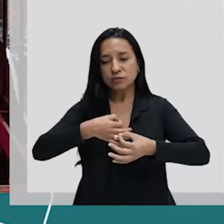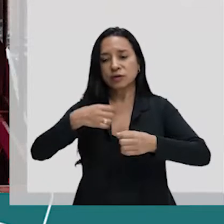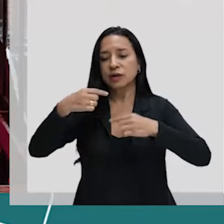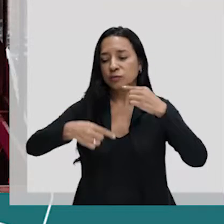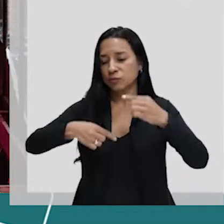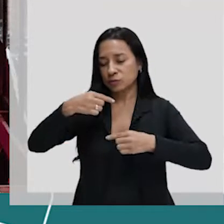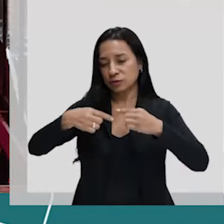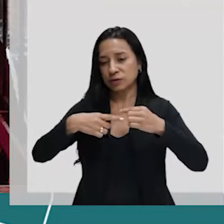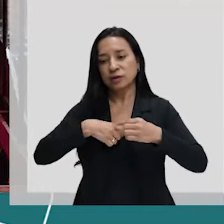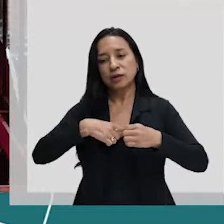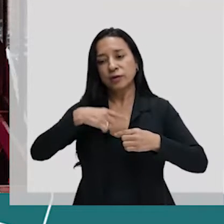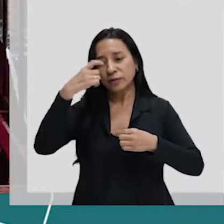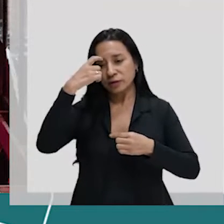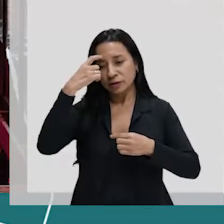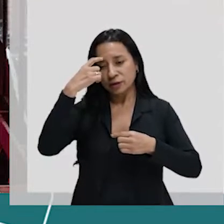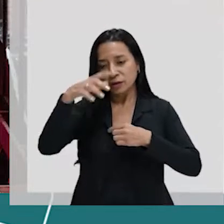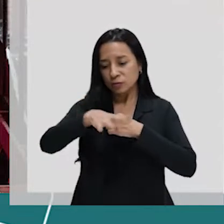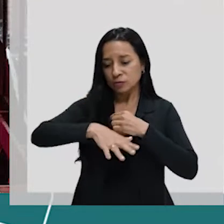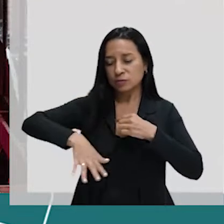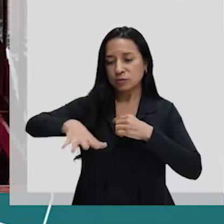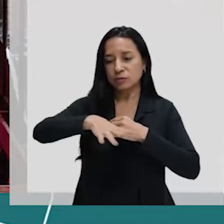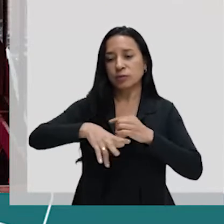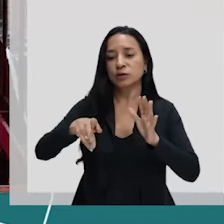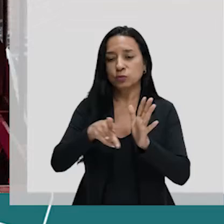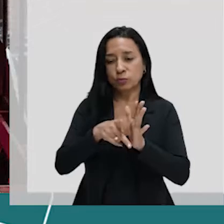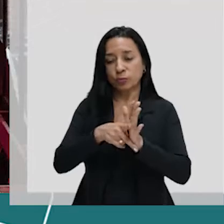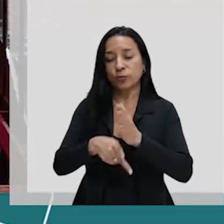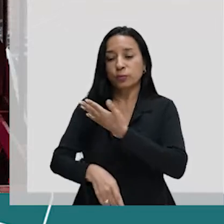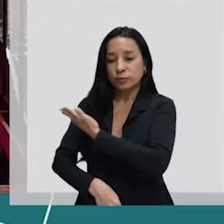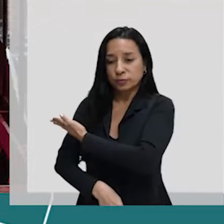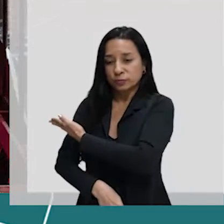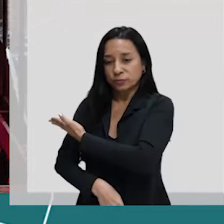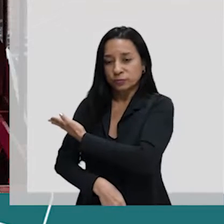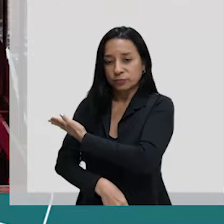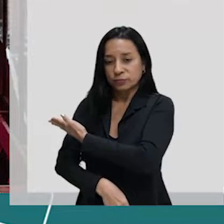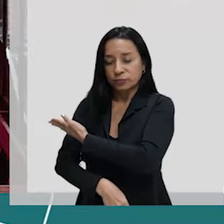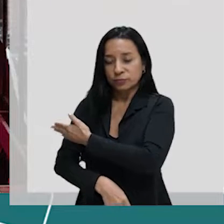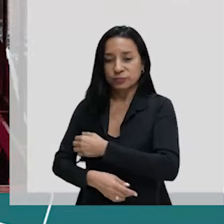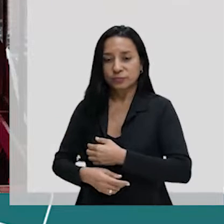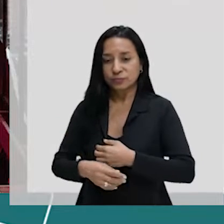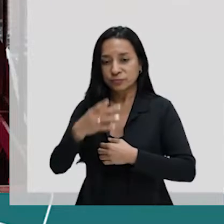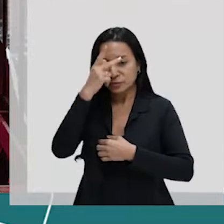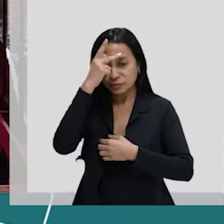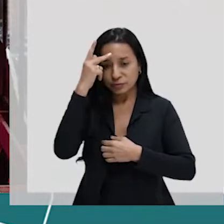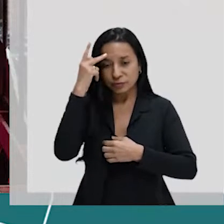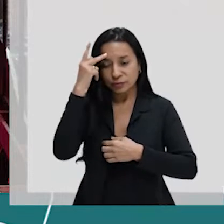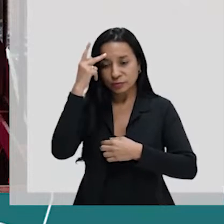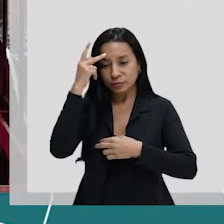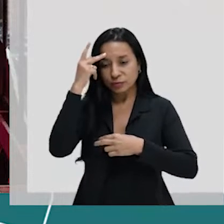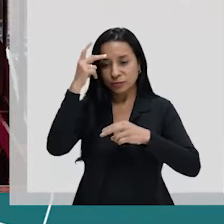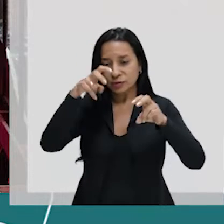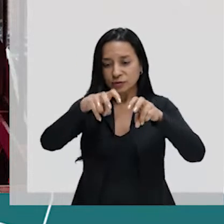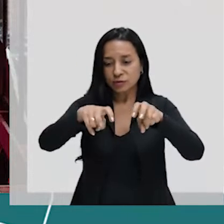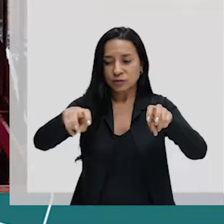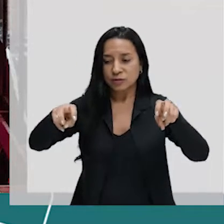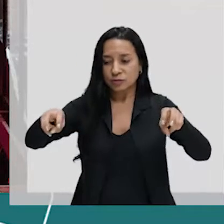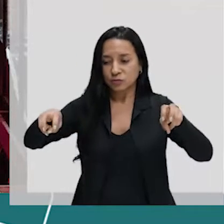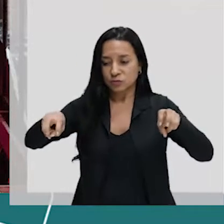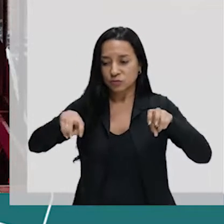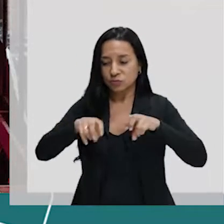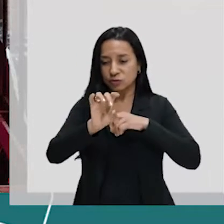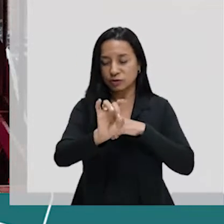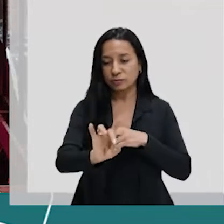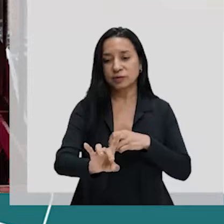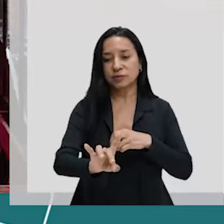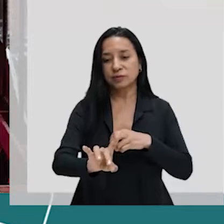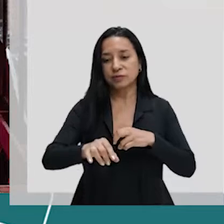ter uma noção, isso aqui é espaço próprio, o público fica em estruturas específicas, o espetáculo